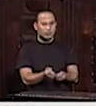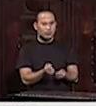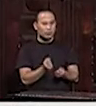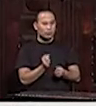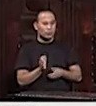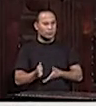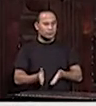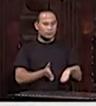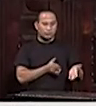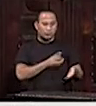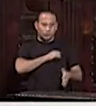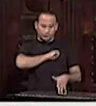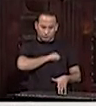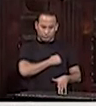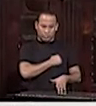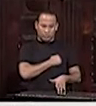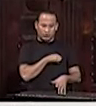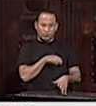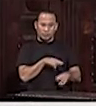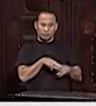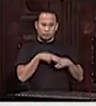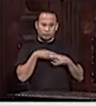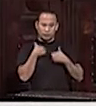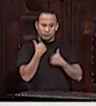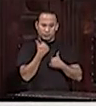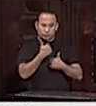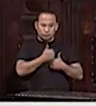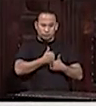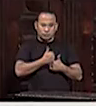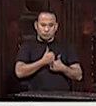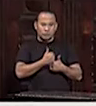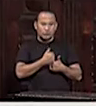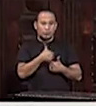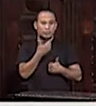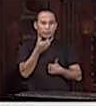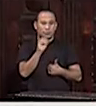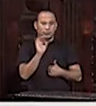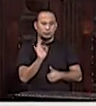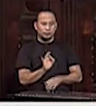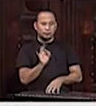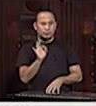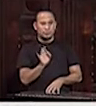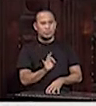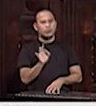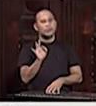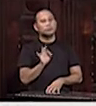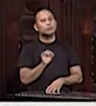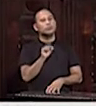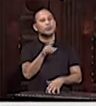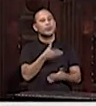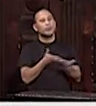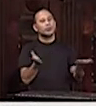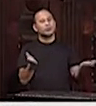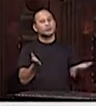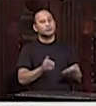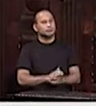fiscais para compensar esses 10% que eles